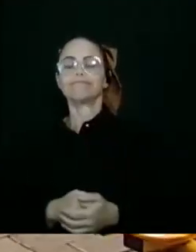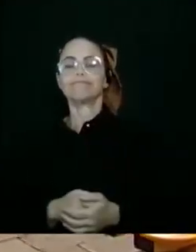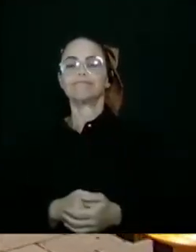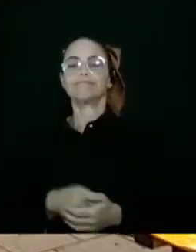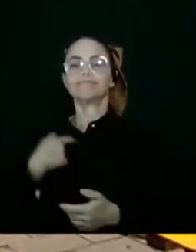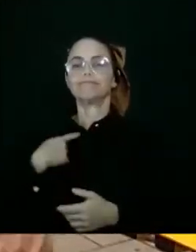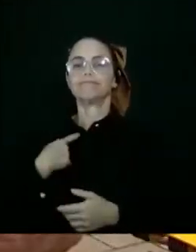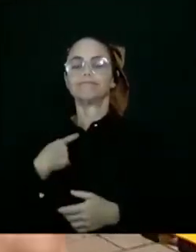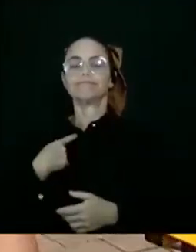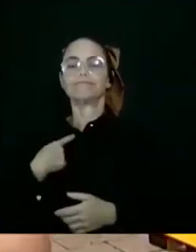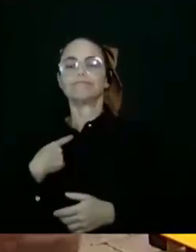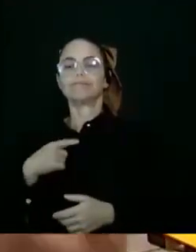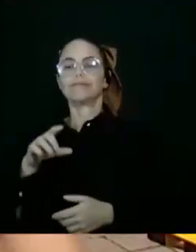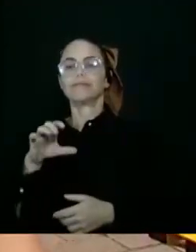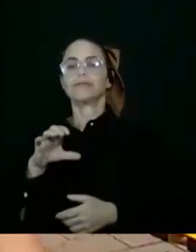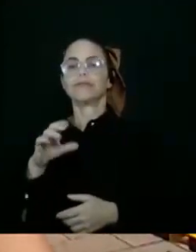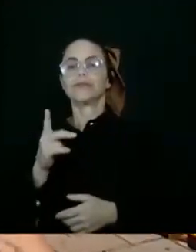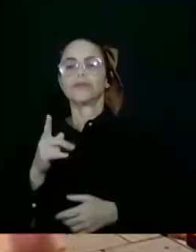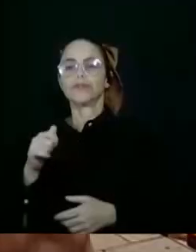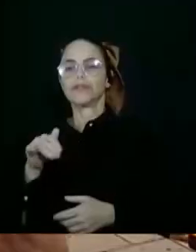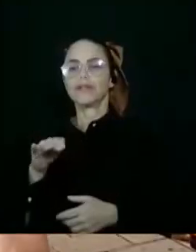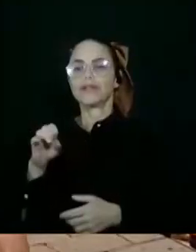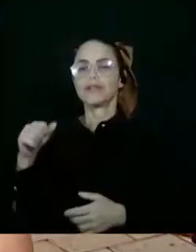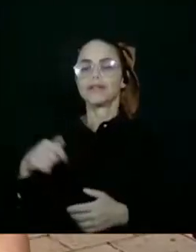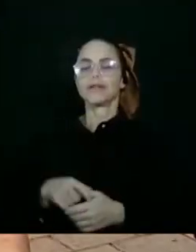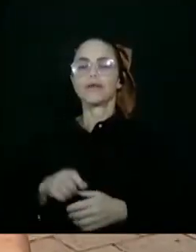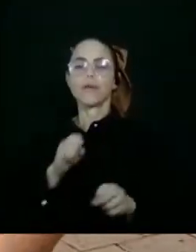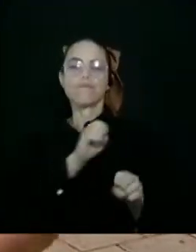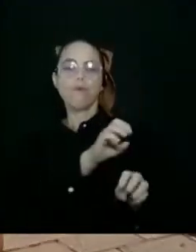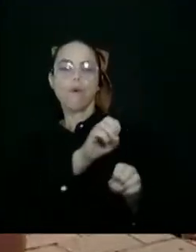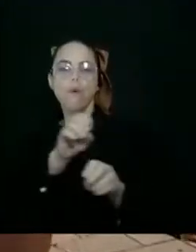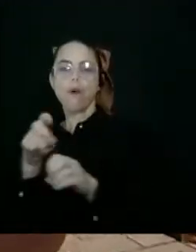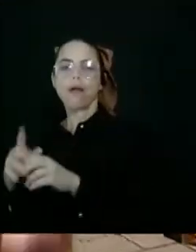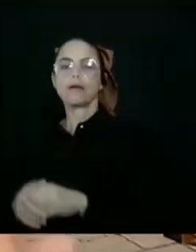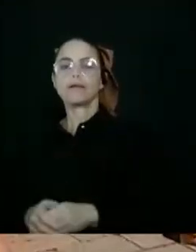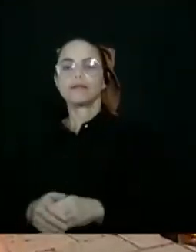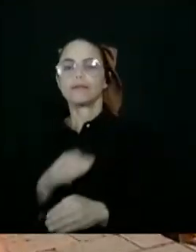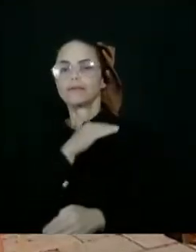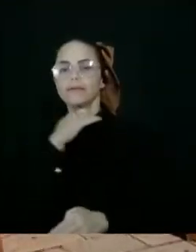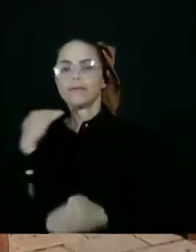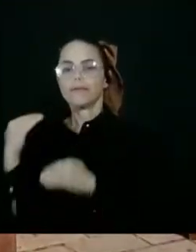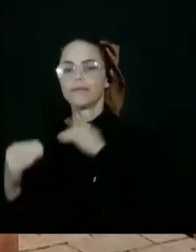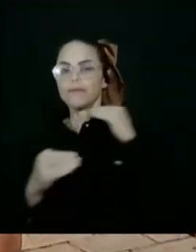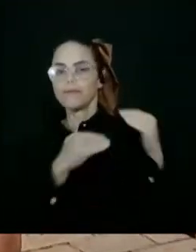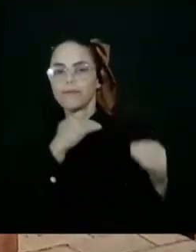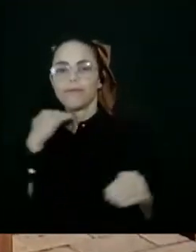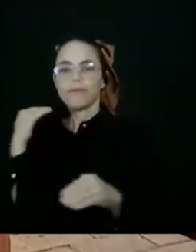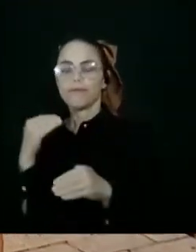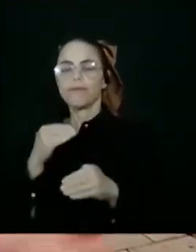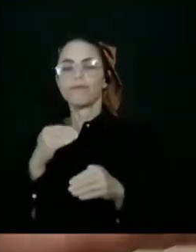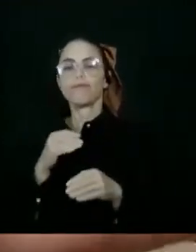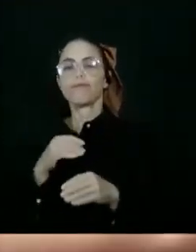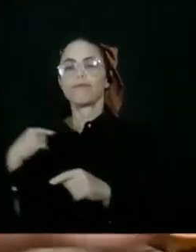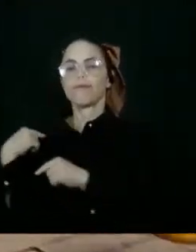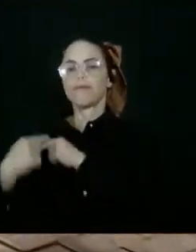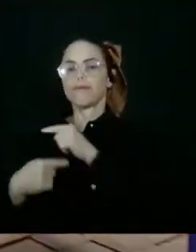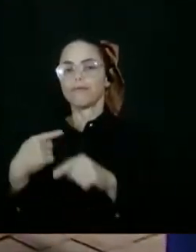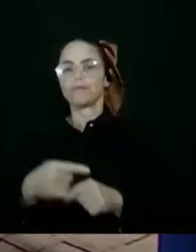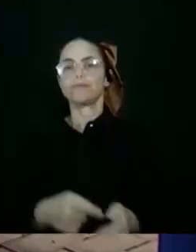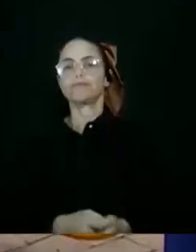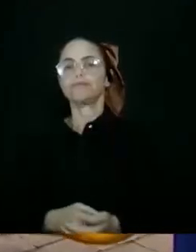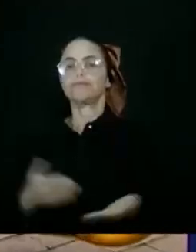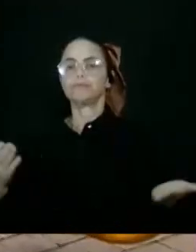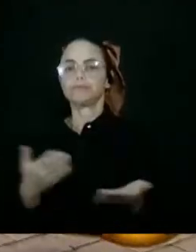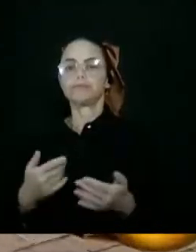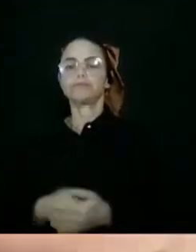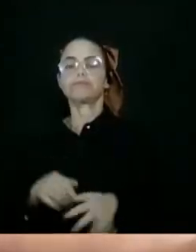começou aqui e a gente vai passando, conforme vai morrendo as pessoas, vai passando para outro, entendeu? E agora ela que